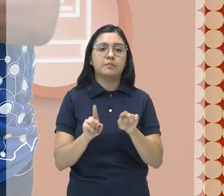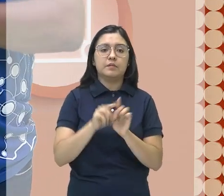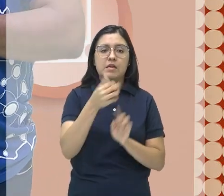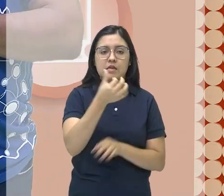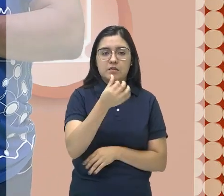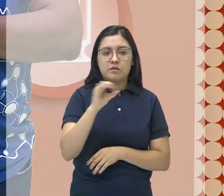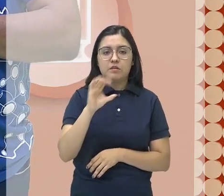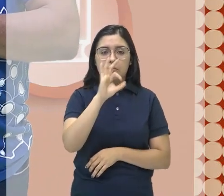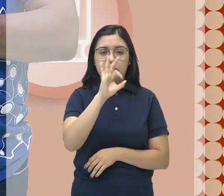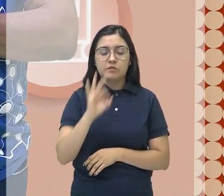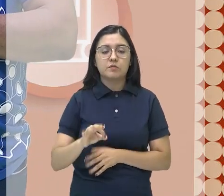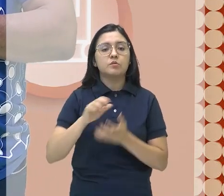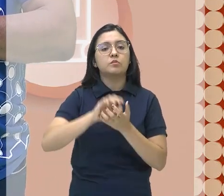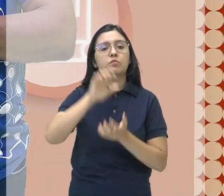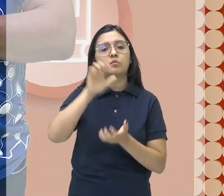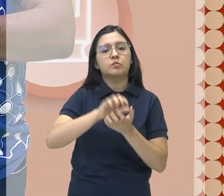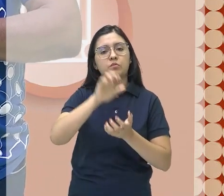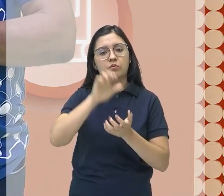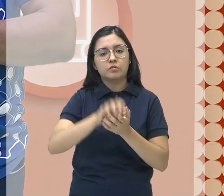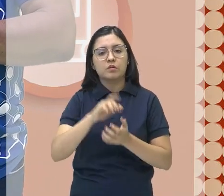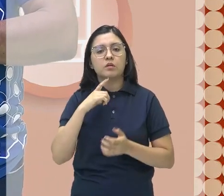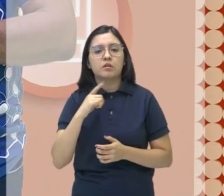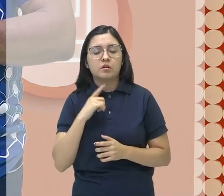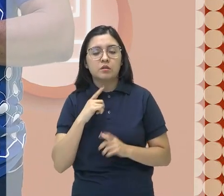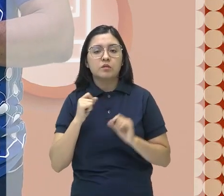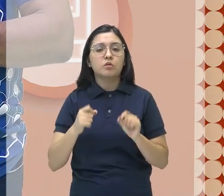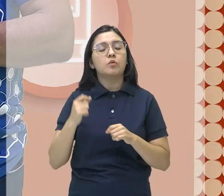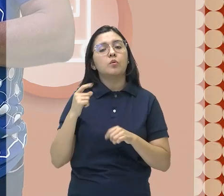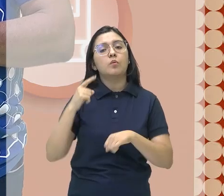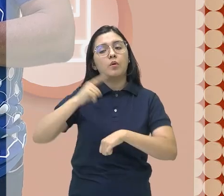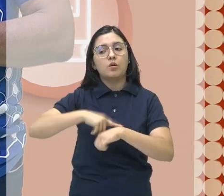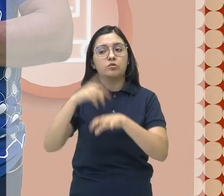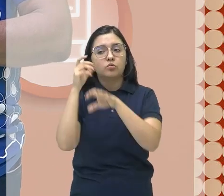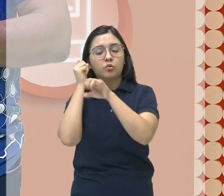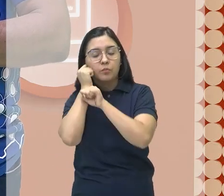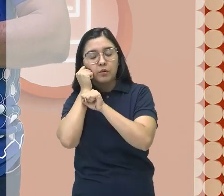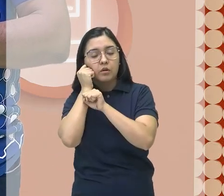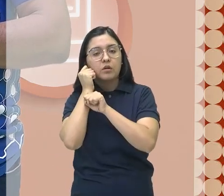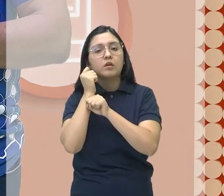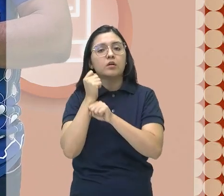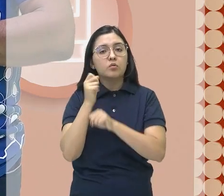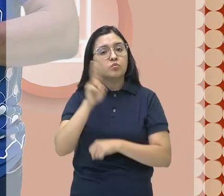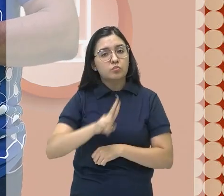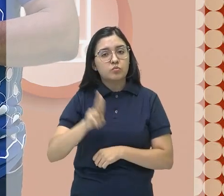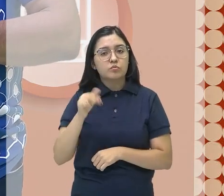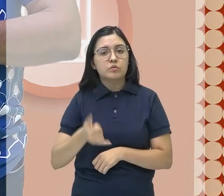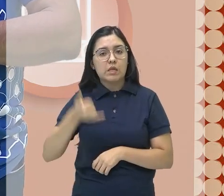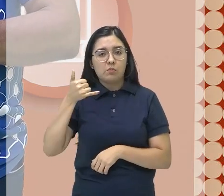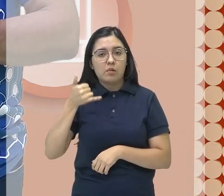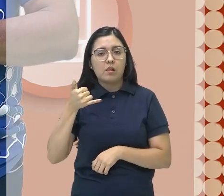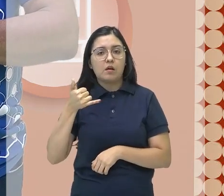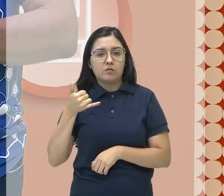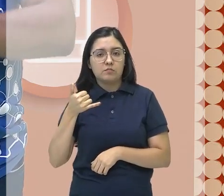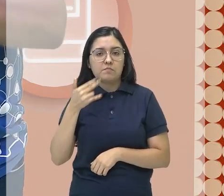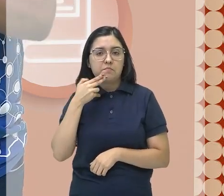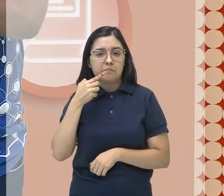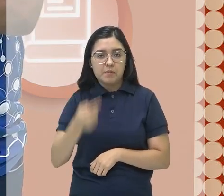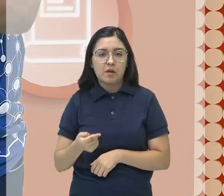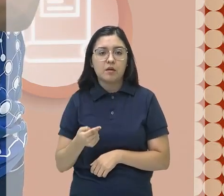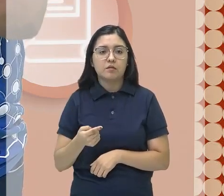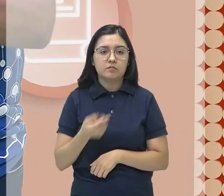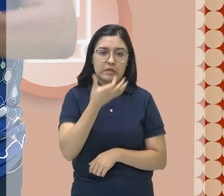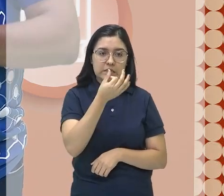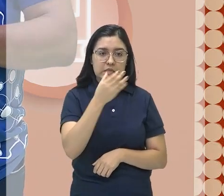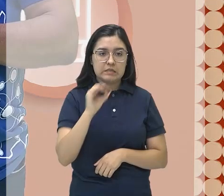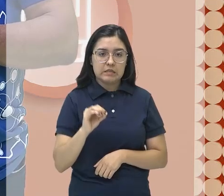60% dos adultos deixam o celular por perto quando vão dormir para a sua cama. De 100, 60% deixam o celular